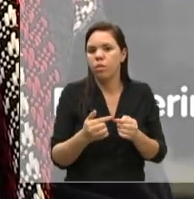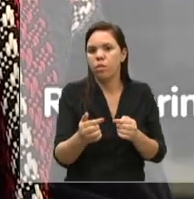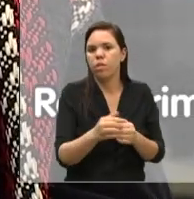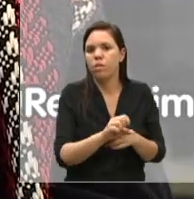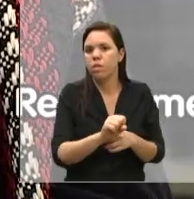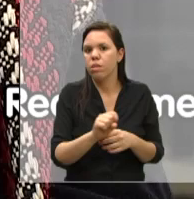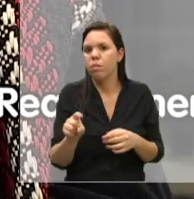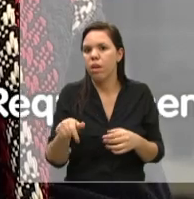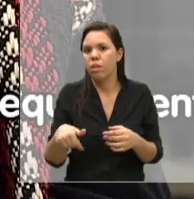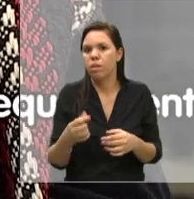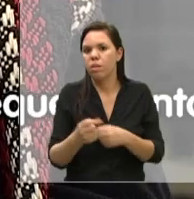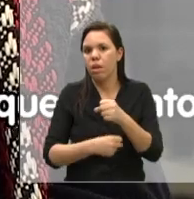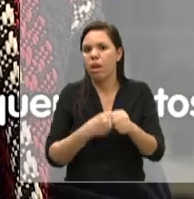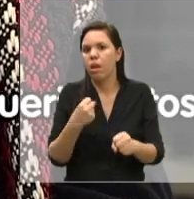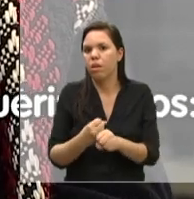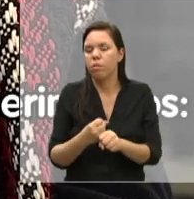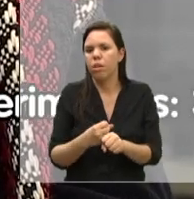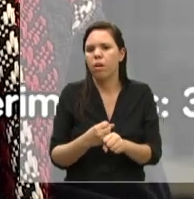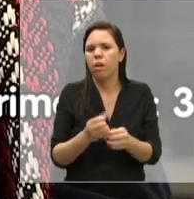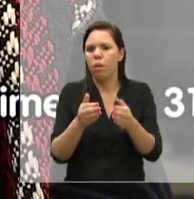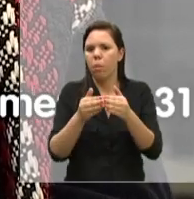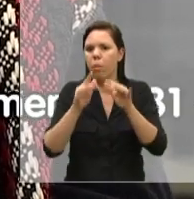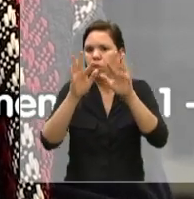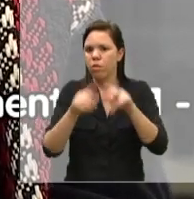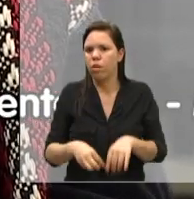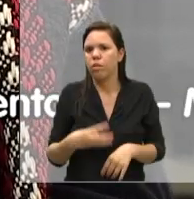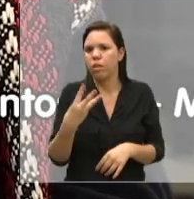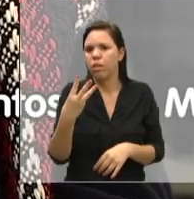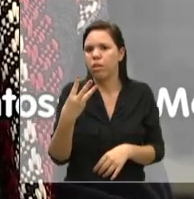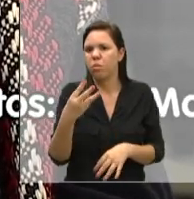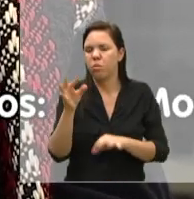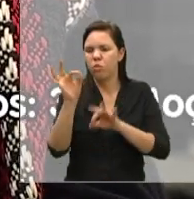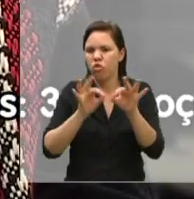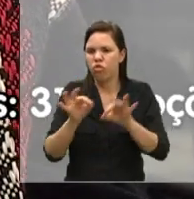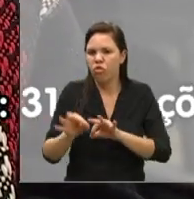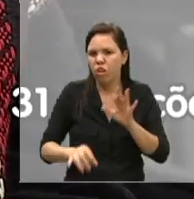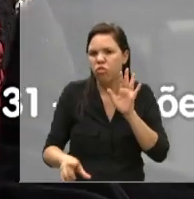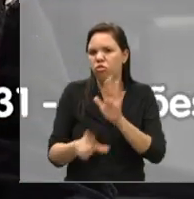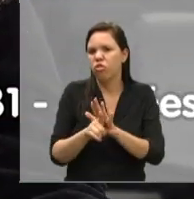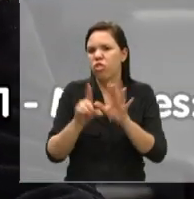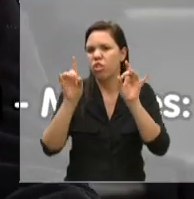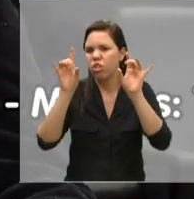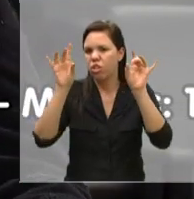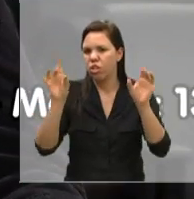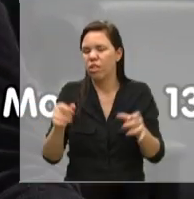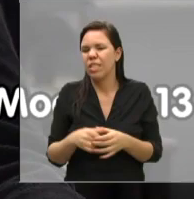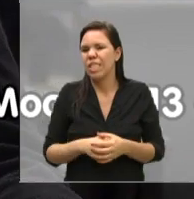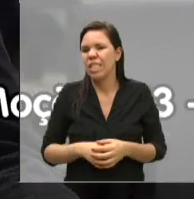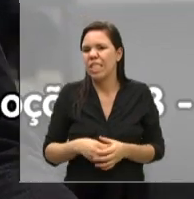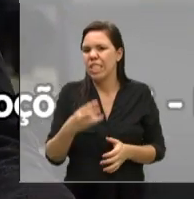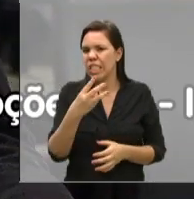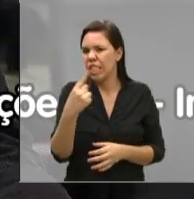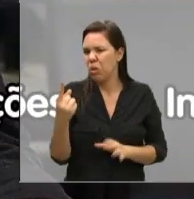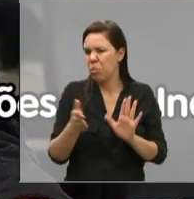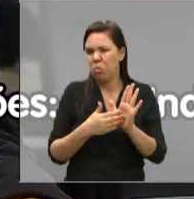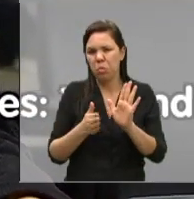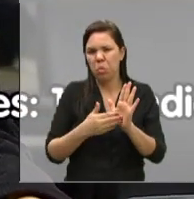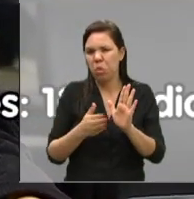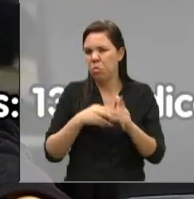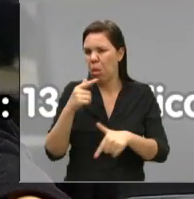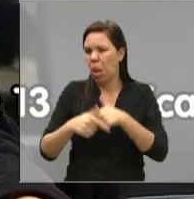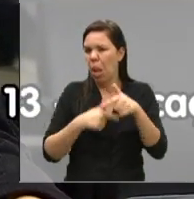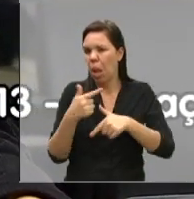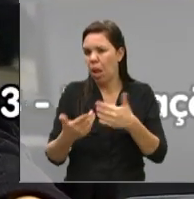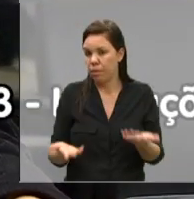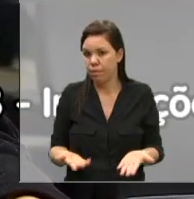foram 46, moção 13, tem projeto de lei ordinária 2, requerimento 31. É muito trabalho